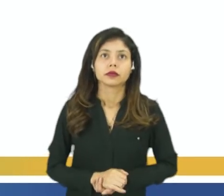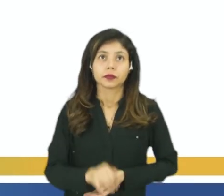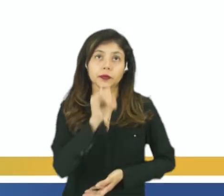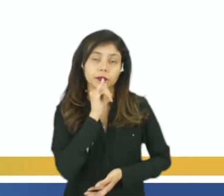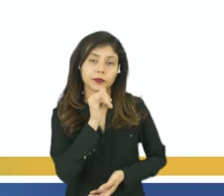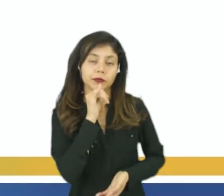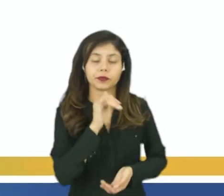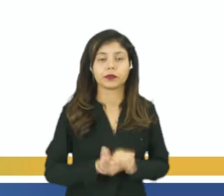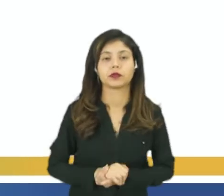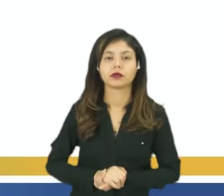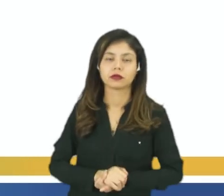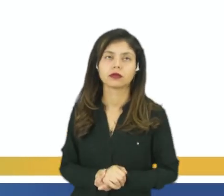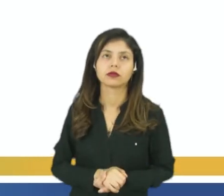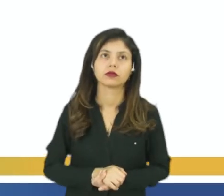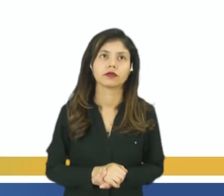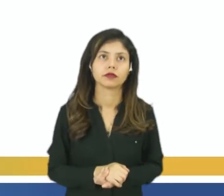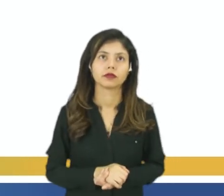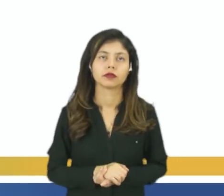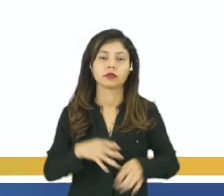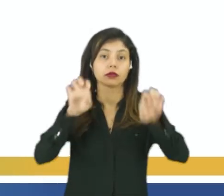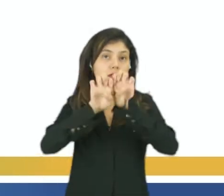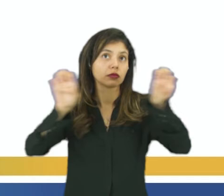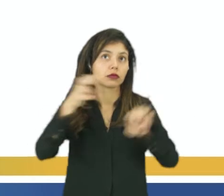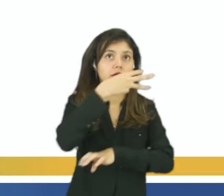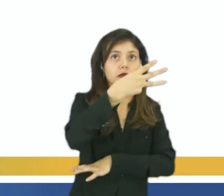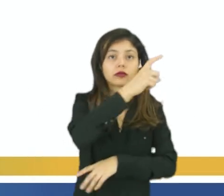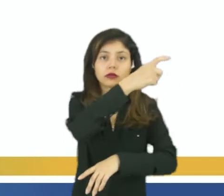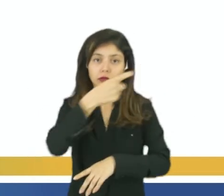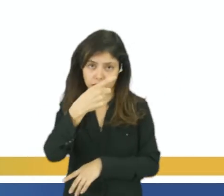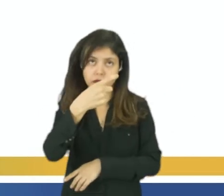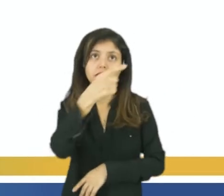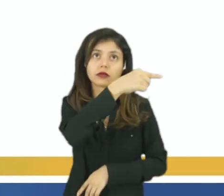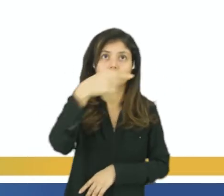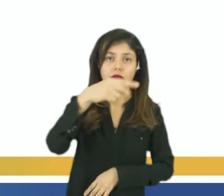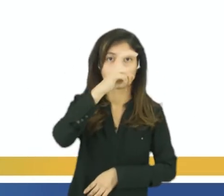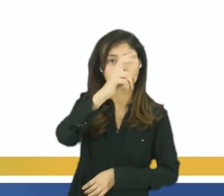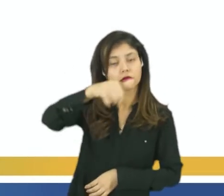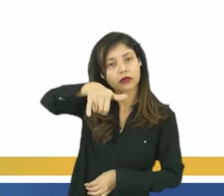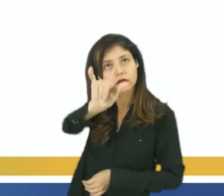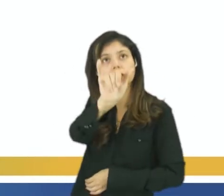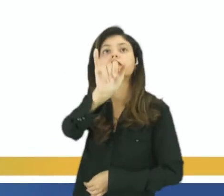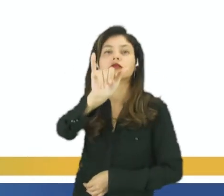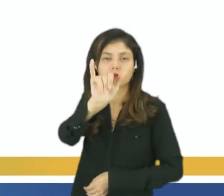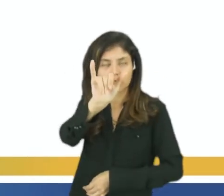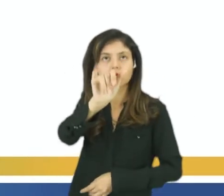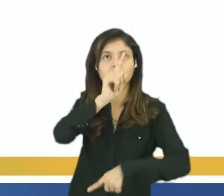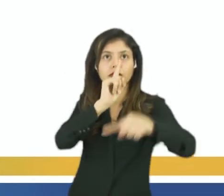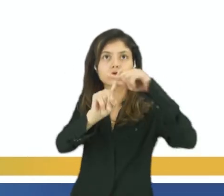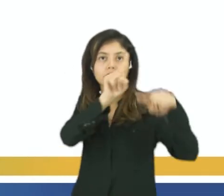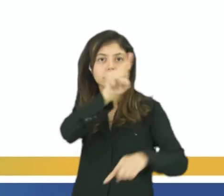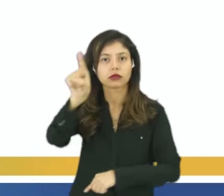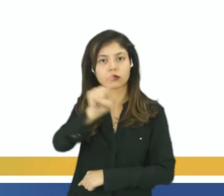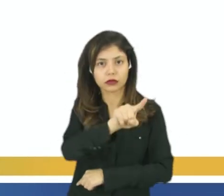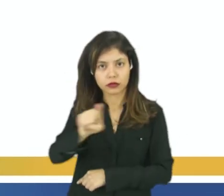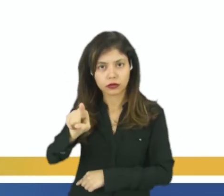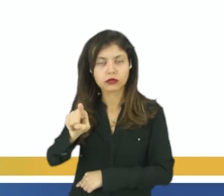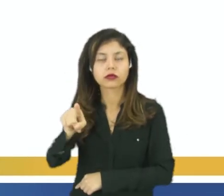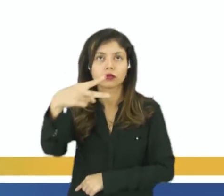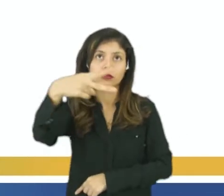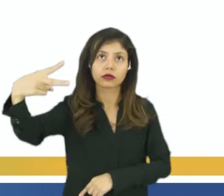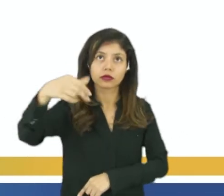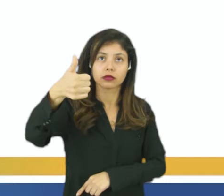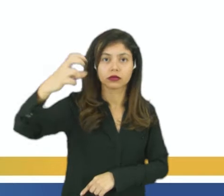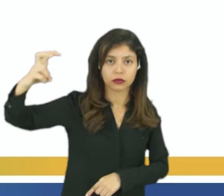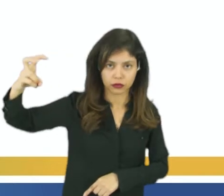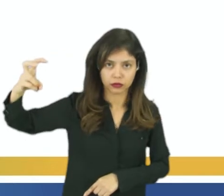Por exemplo, nós temos a equação 3x menos 5y mais